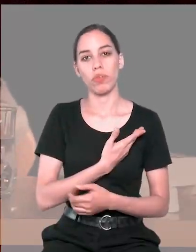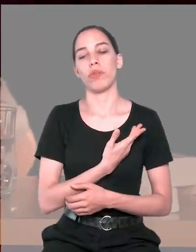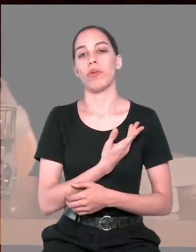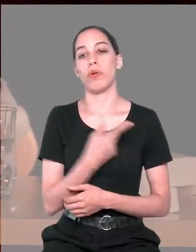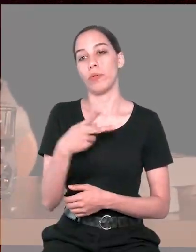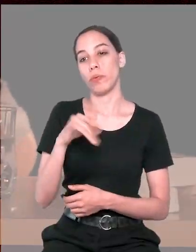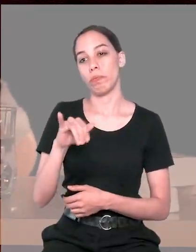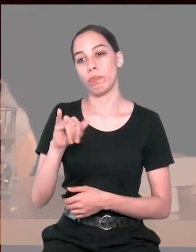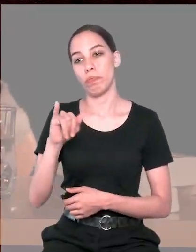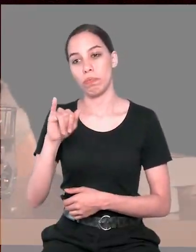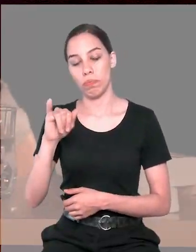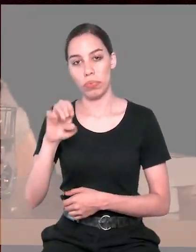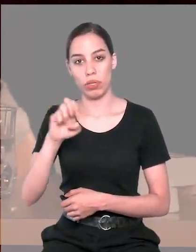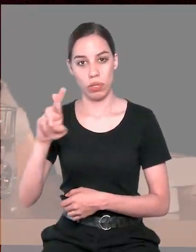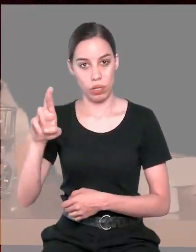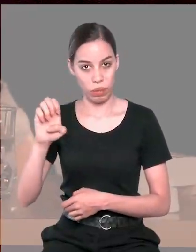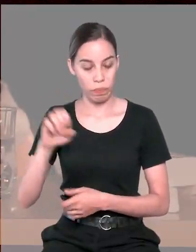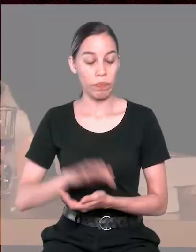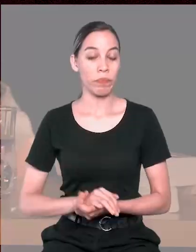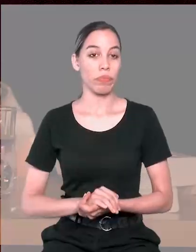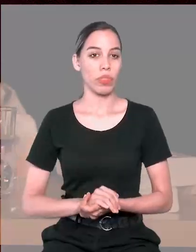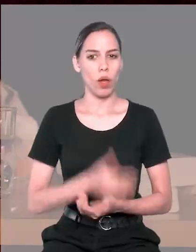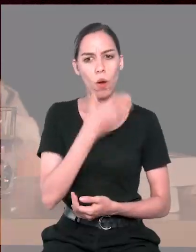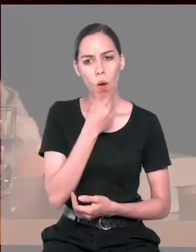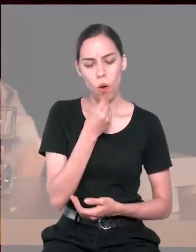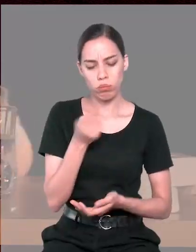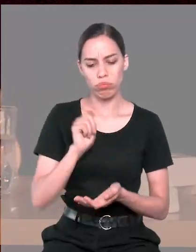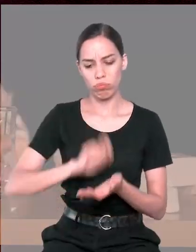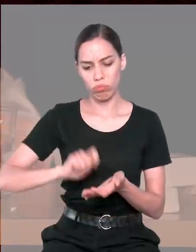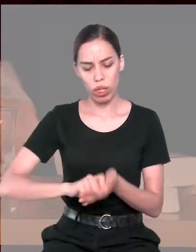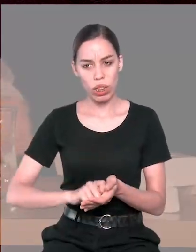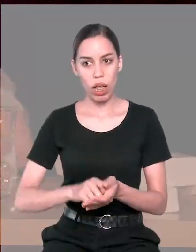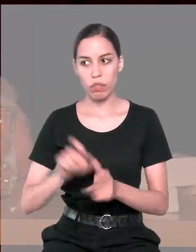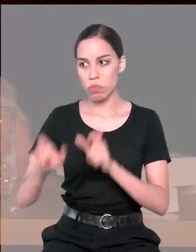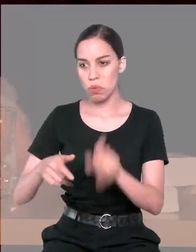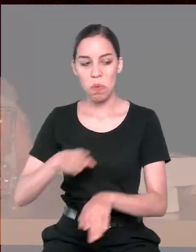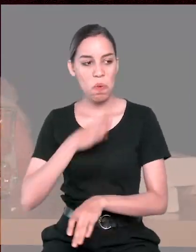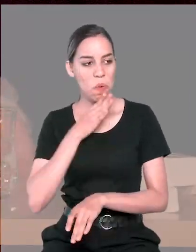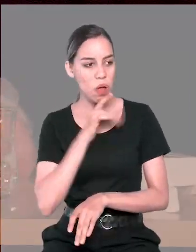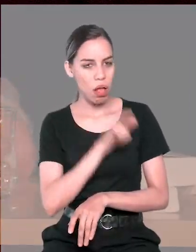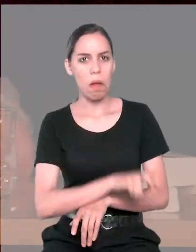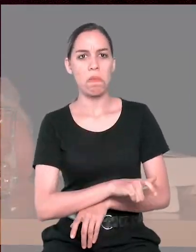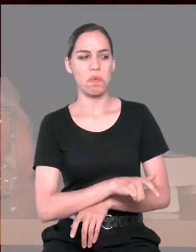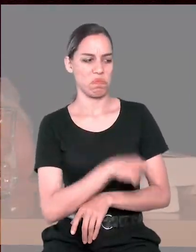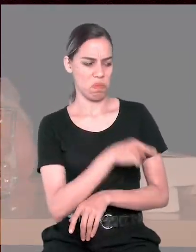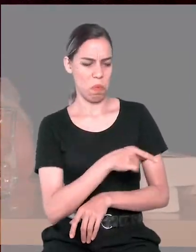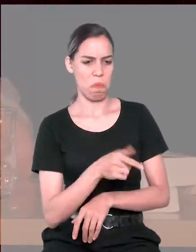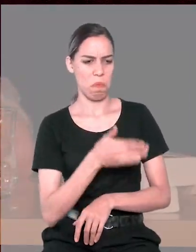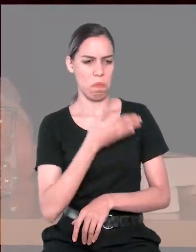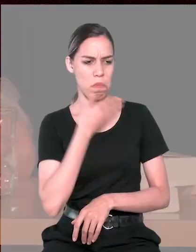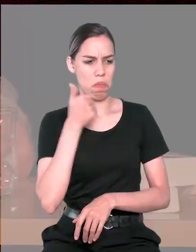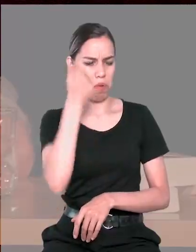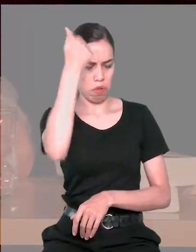ele começa a escrever poesia e ele é reconhecido por quem era, então, o maior poeta vivo daquele momento, ou